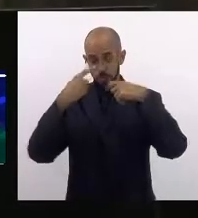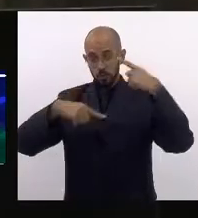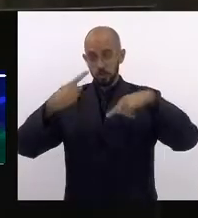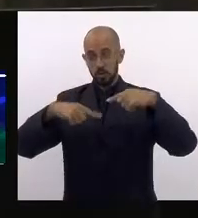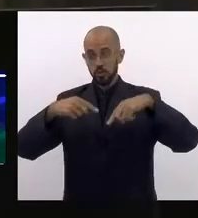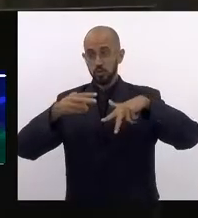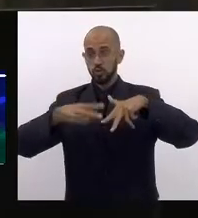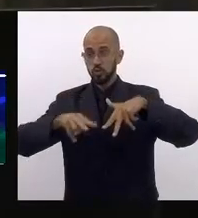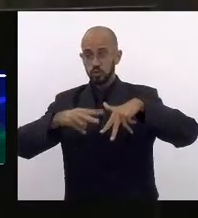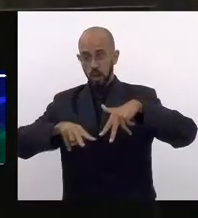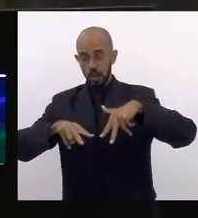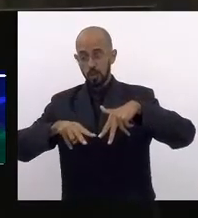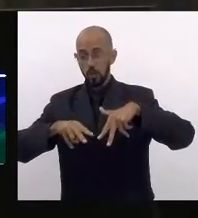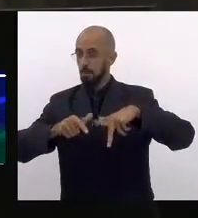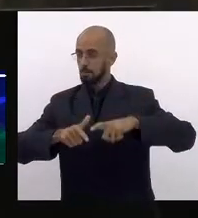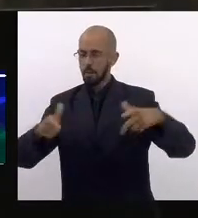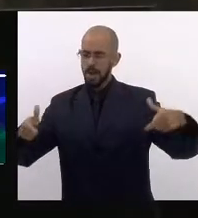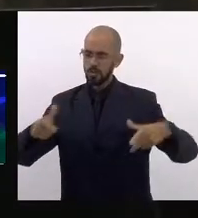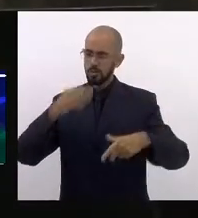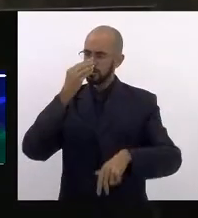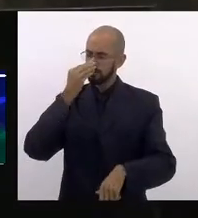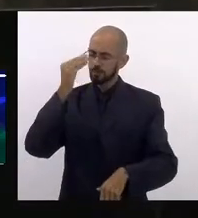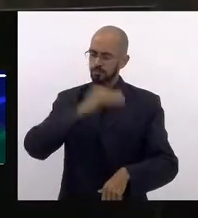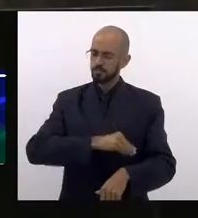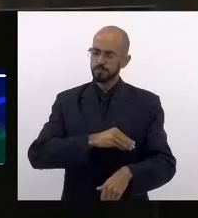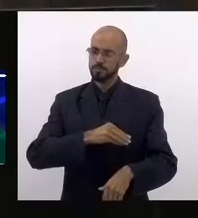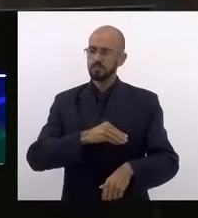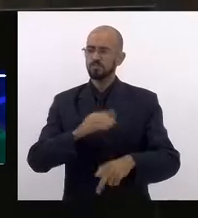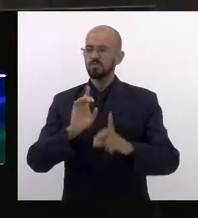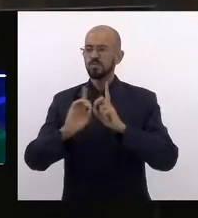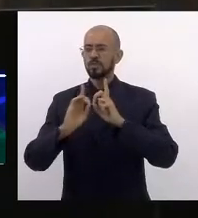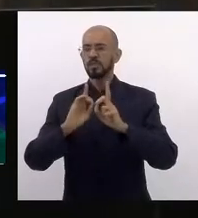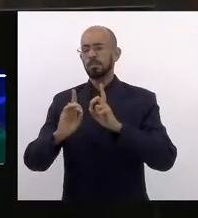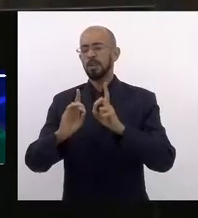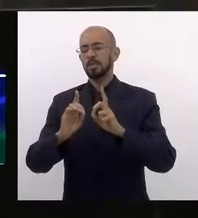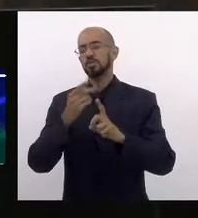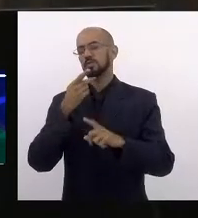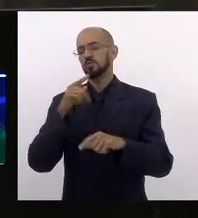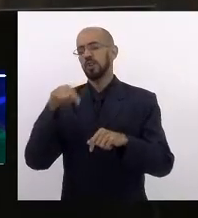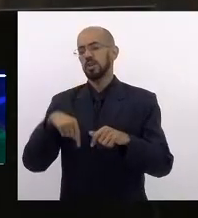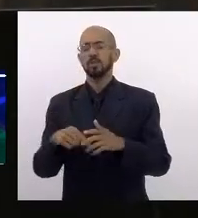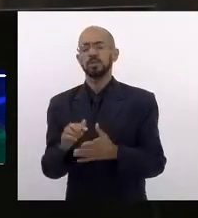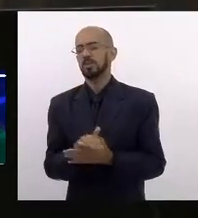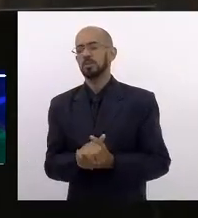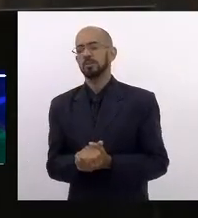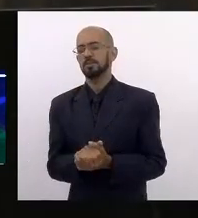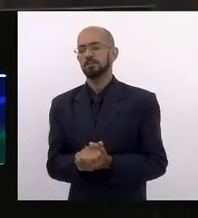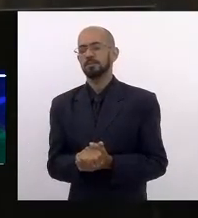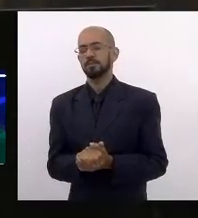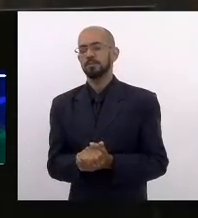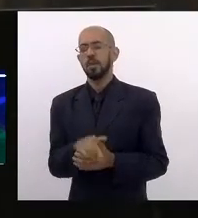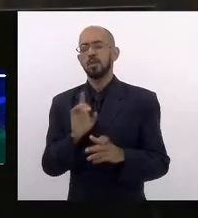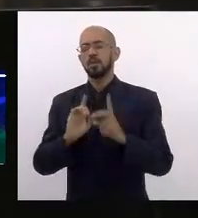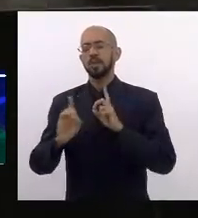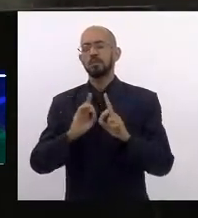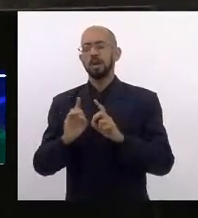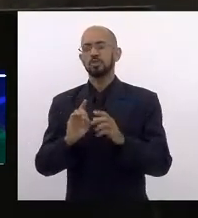tentar desqualificar, deslegitimar o debate que nós estamos trazendo aqui. Estamos trazendo aqui um debate que